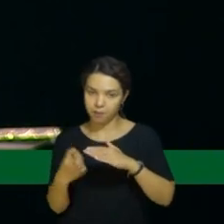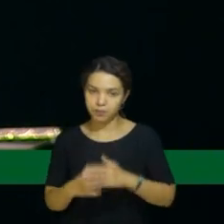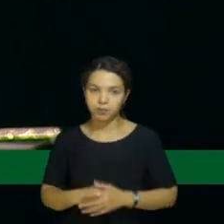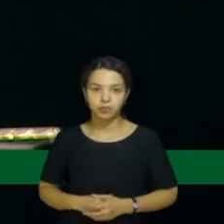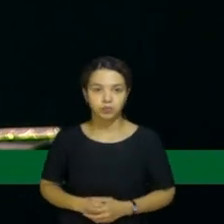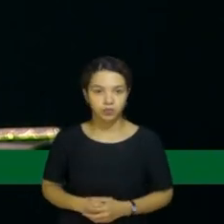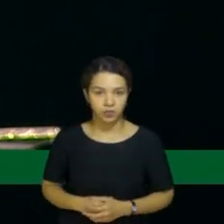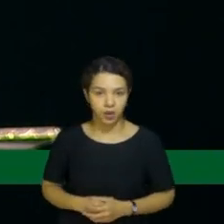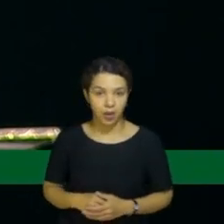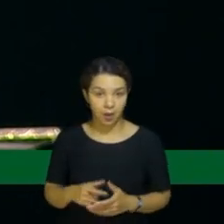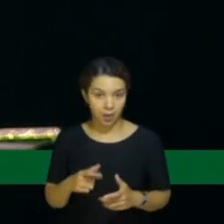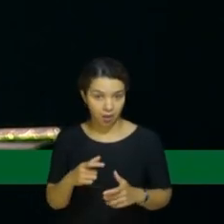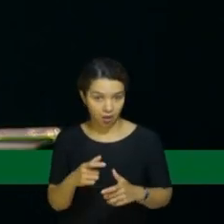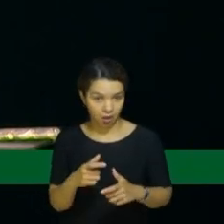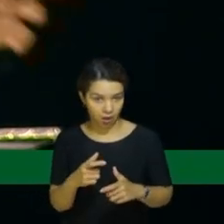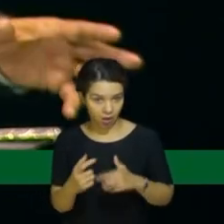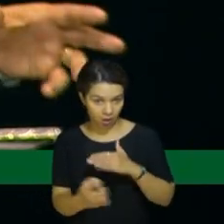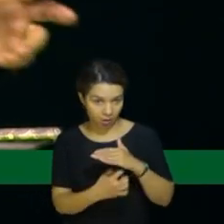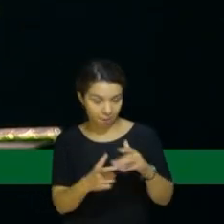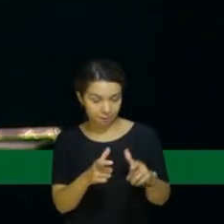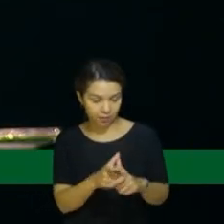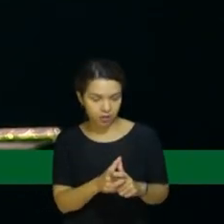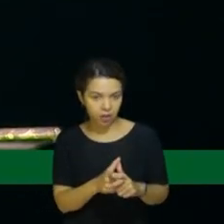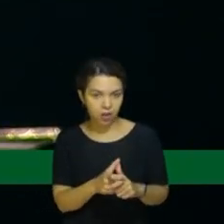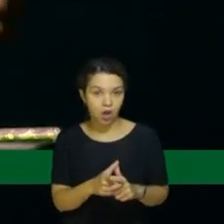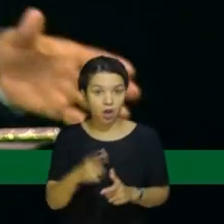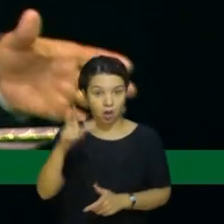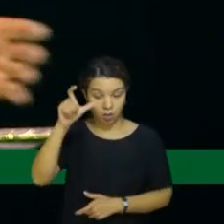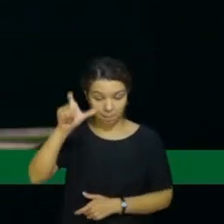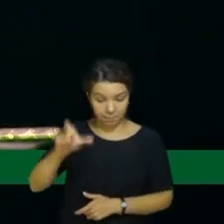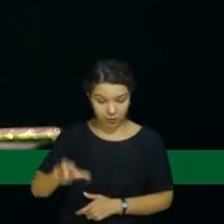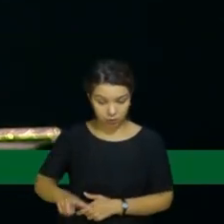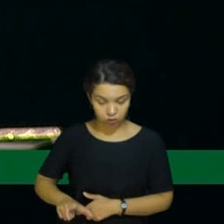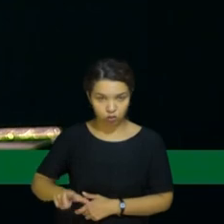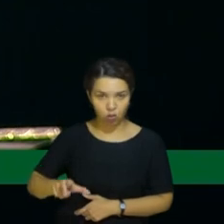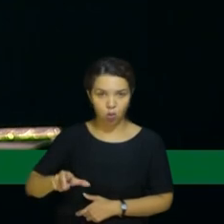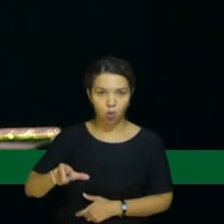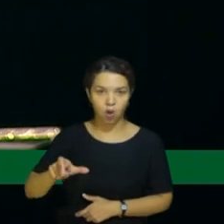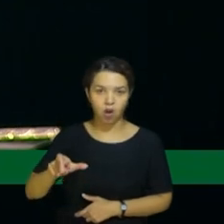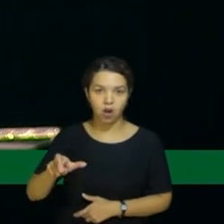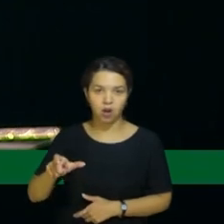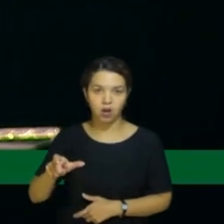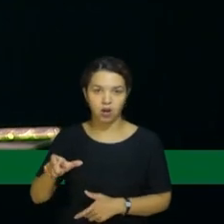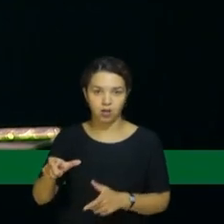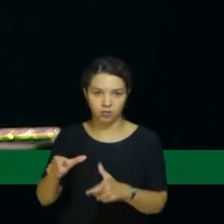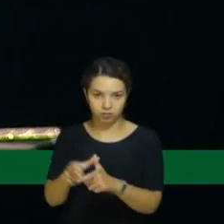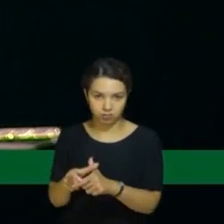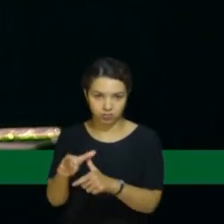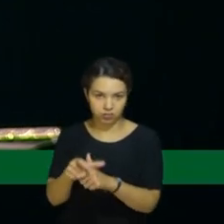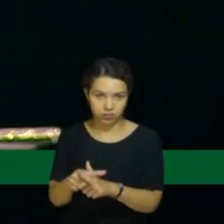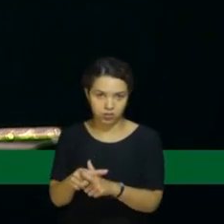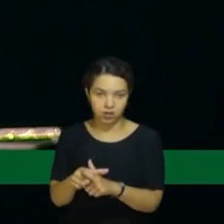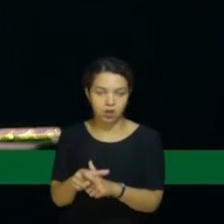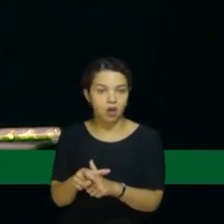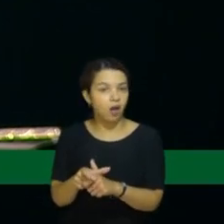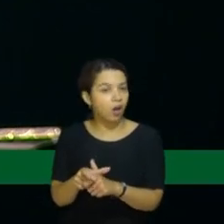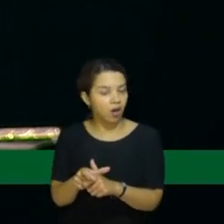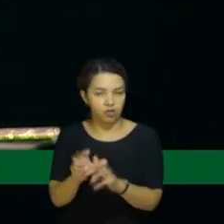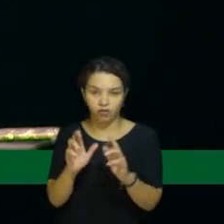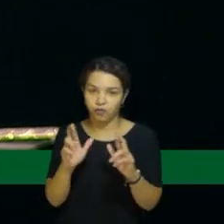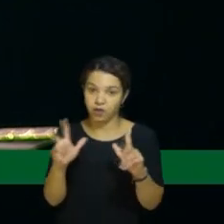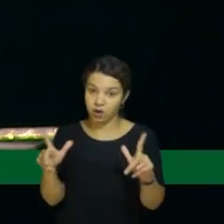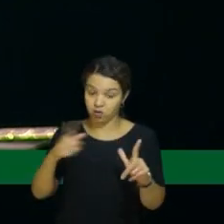Chamam-nos de pequeno empresário, microempresário, são figuras de linguagem. Nós somos